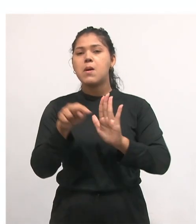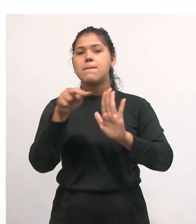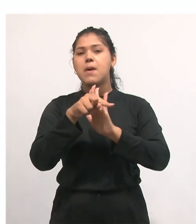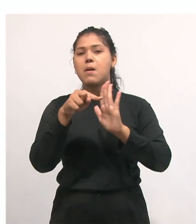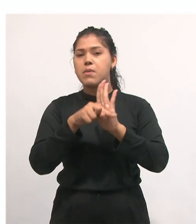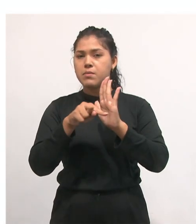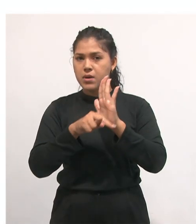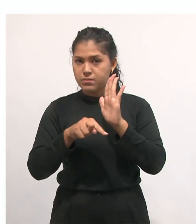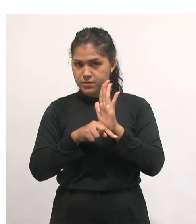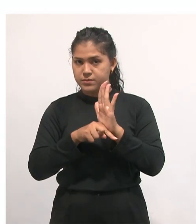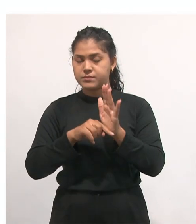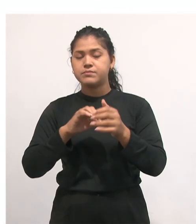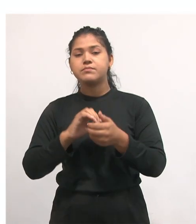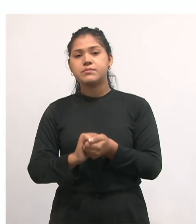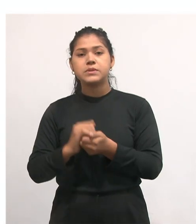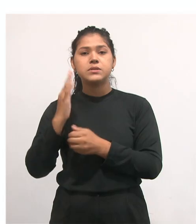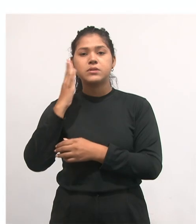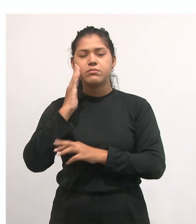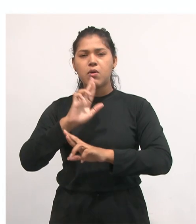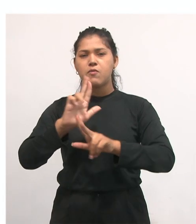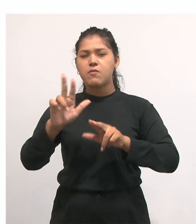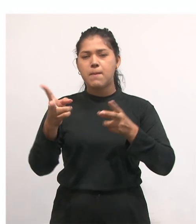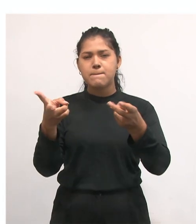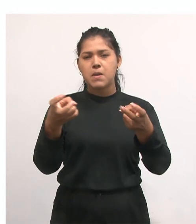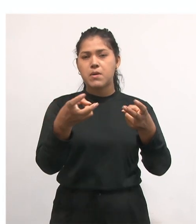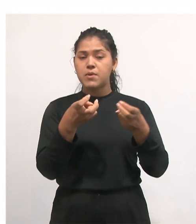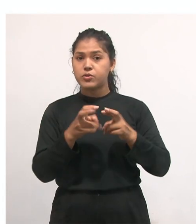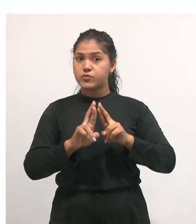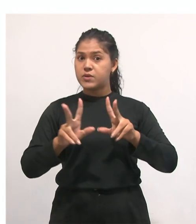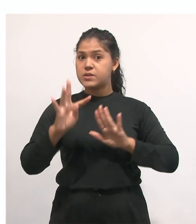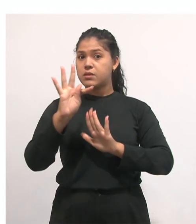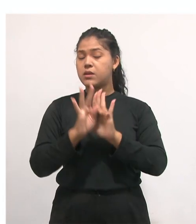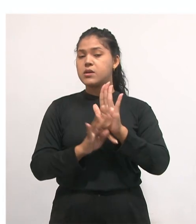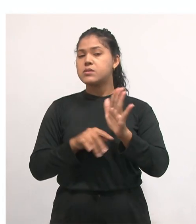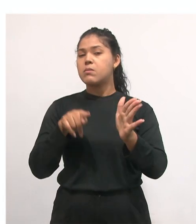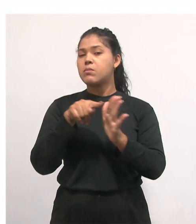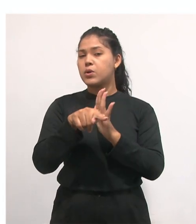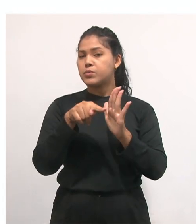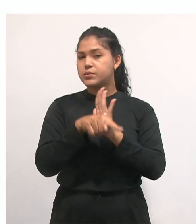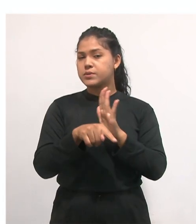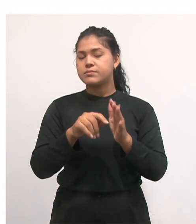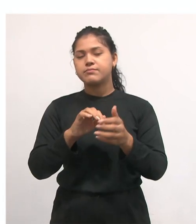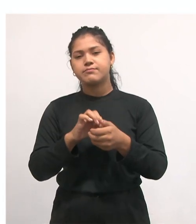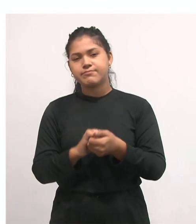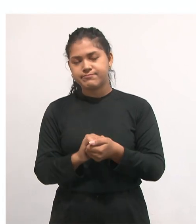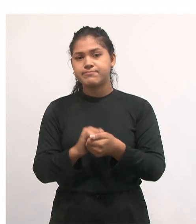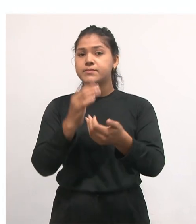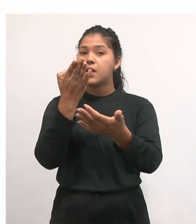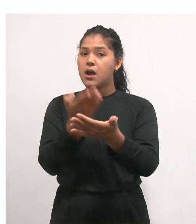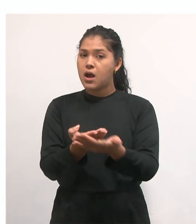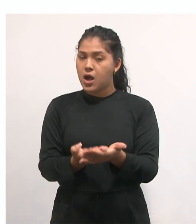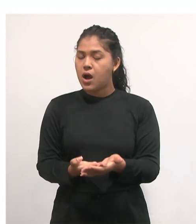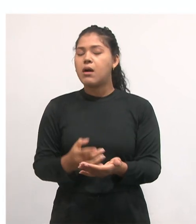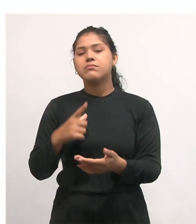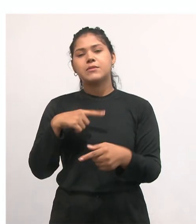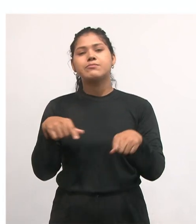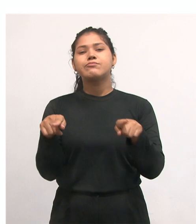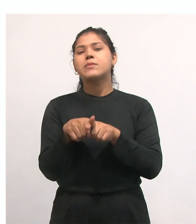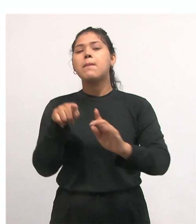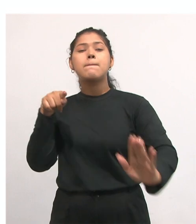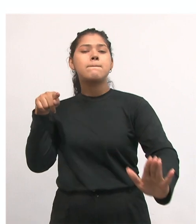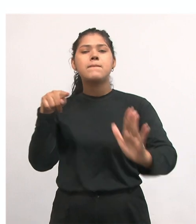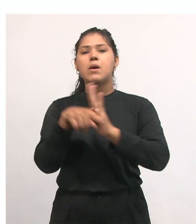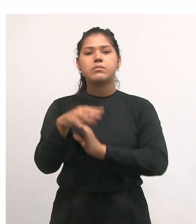diferenciar questões. Muito bem, continuando. Nessa aula, nós também temos uma questão